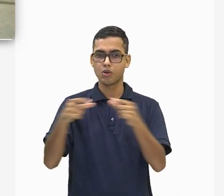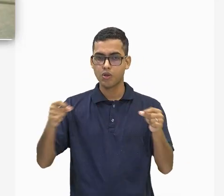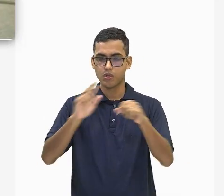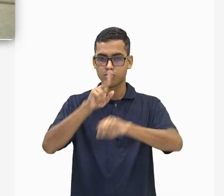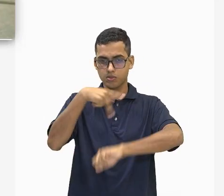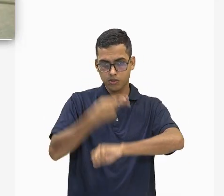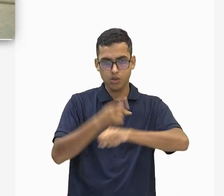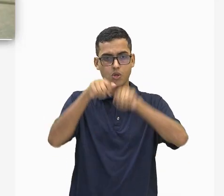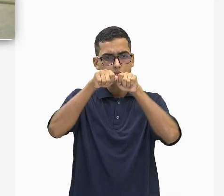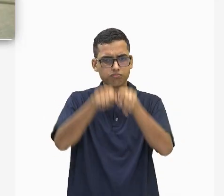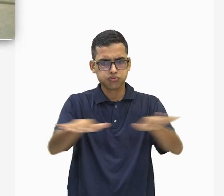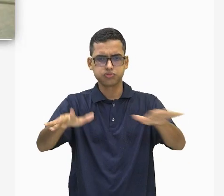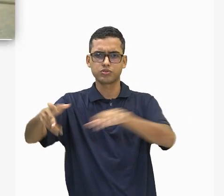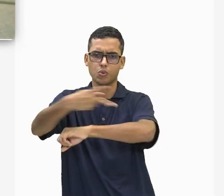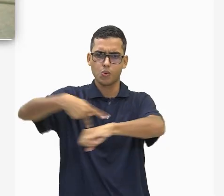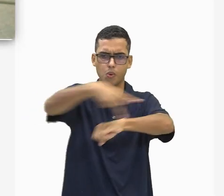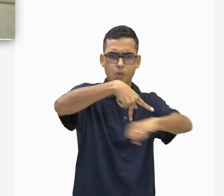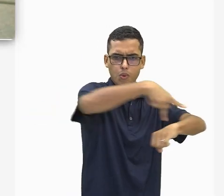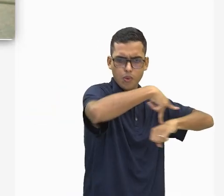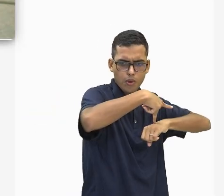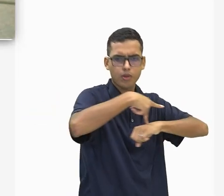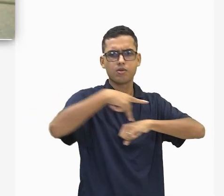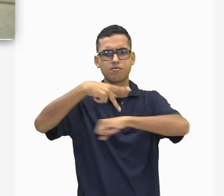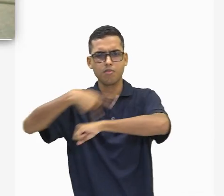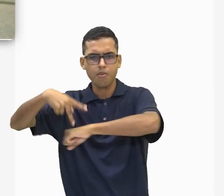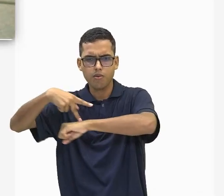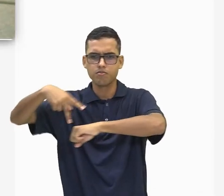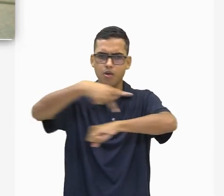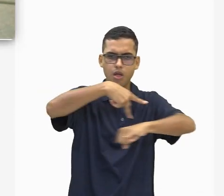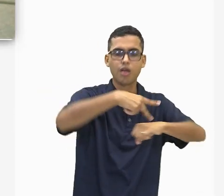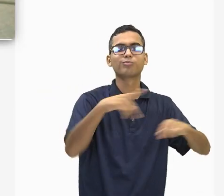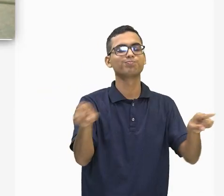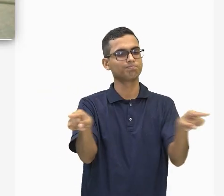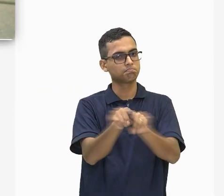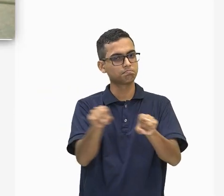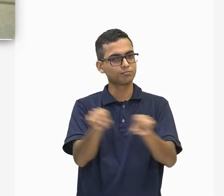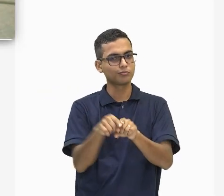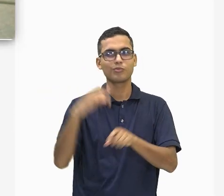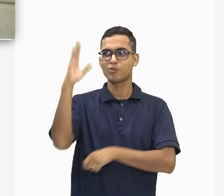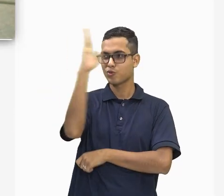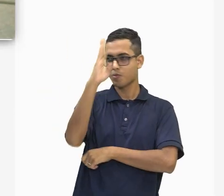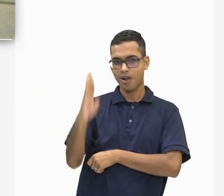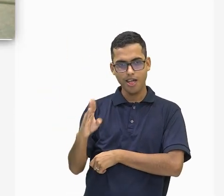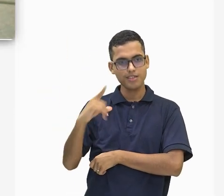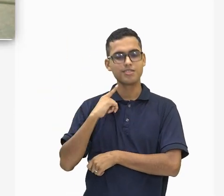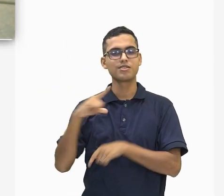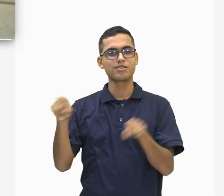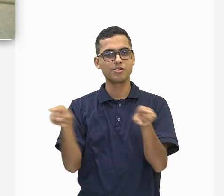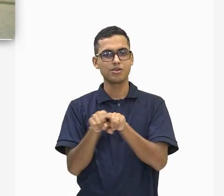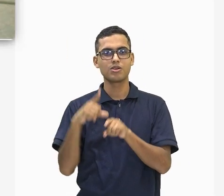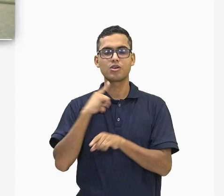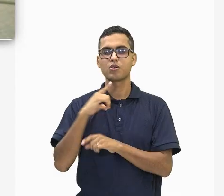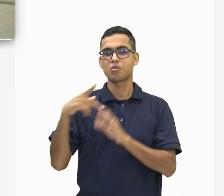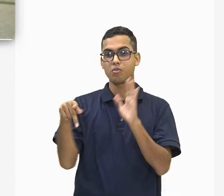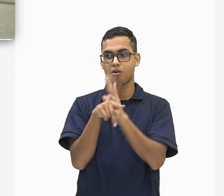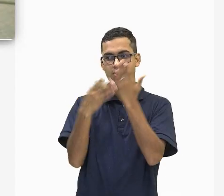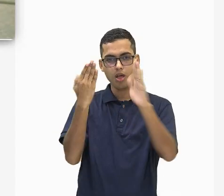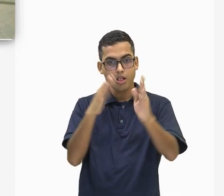difundiu aí por vários países, ele também chegou aqui no nosso Brasil, né, no nosso país. Lá em